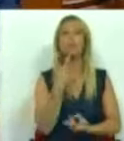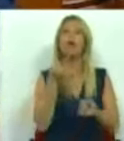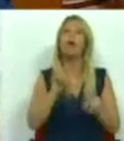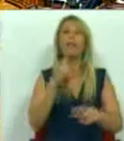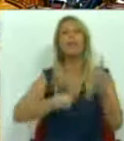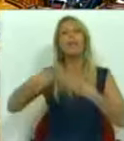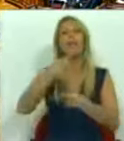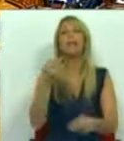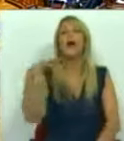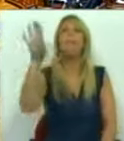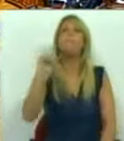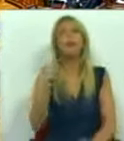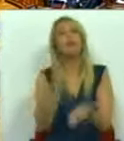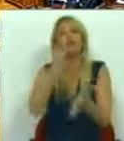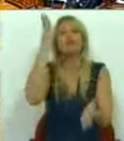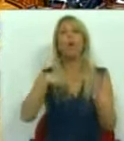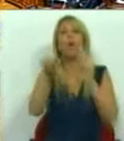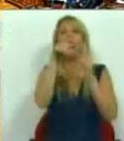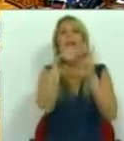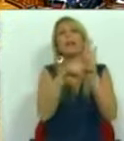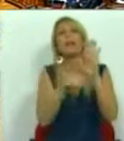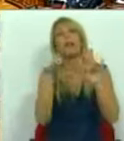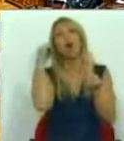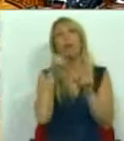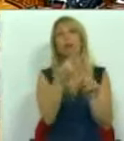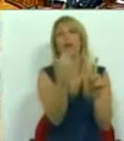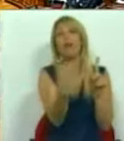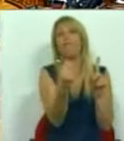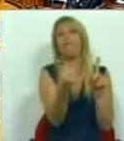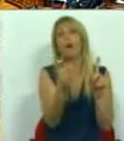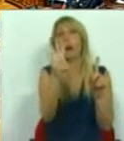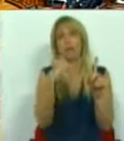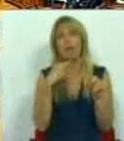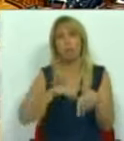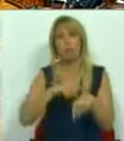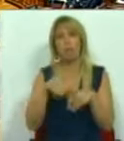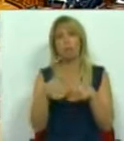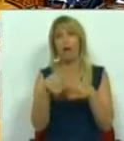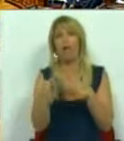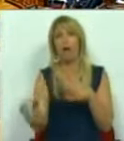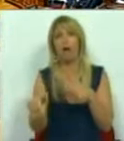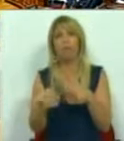de que o PES não passaria de uma listagem de bons propósitos, que o tempo iria roendo,